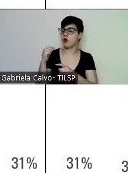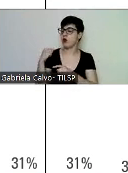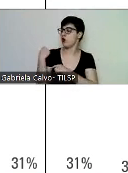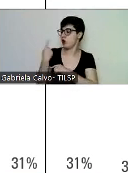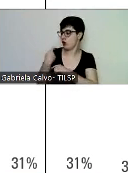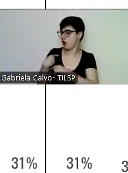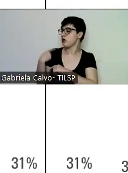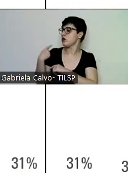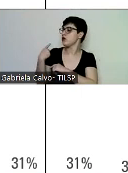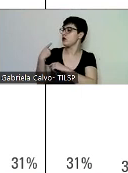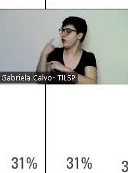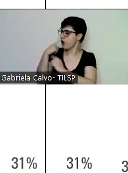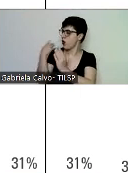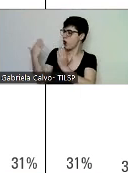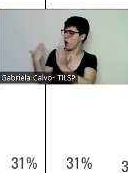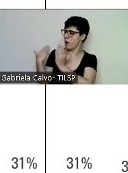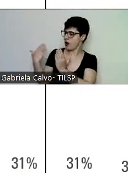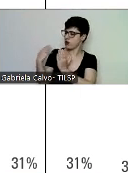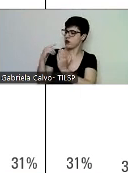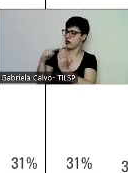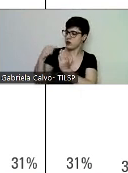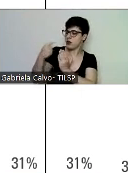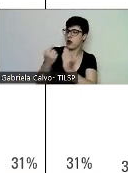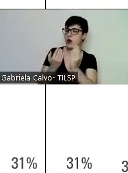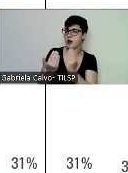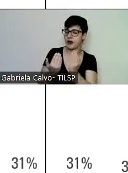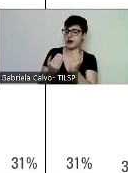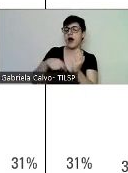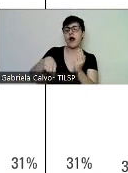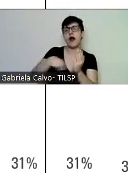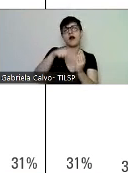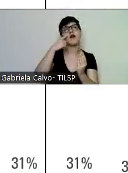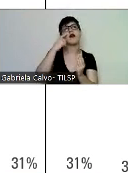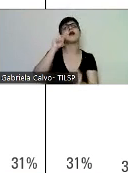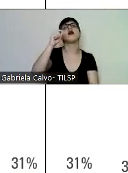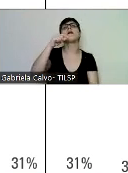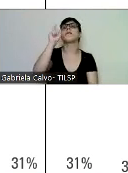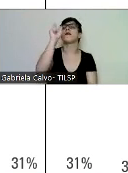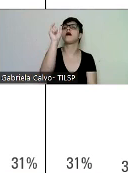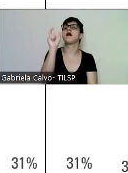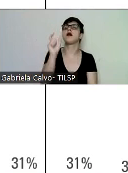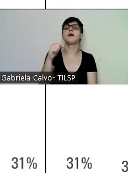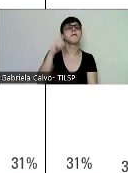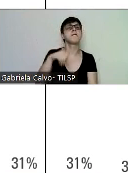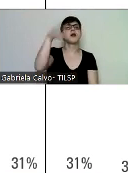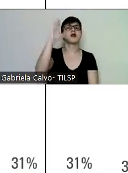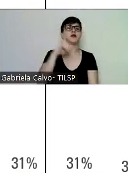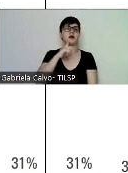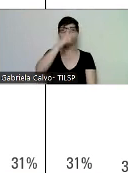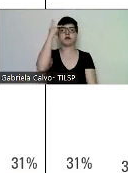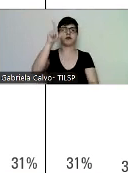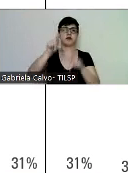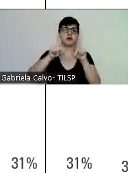numa outra consulta e os comitês foram levados a rankear né quais serão entre os termos selecionados né